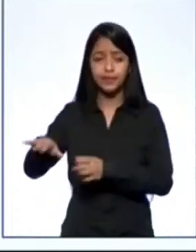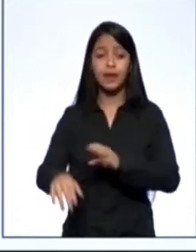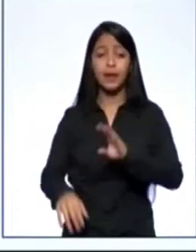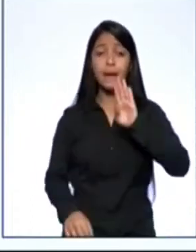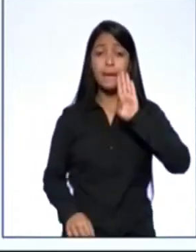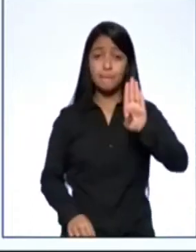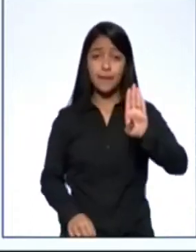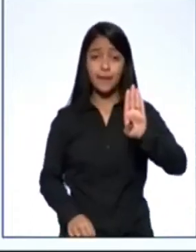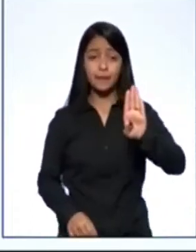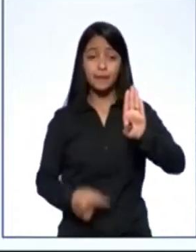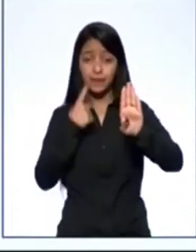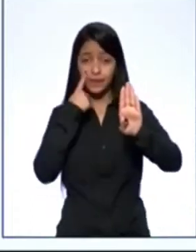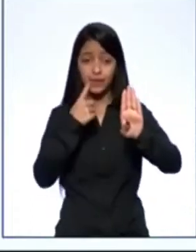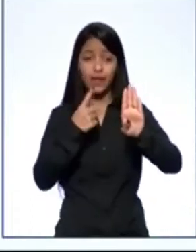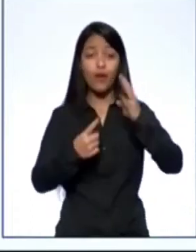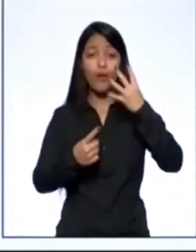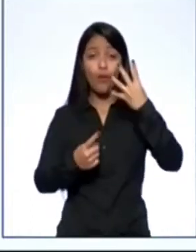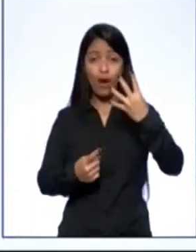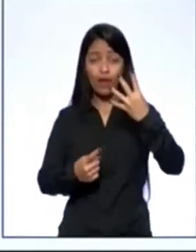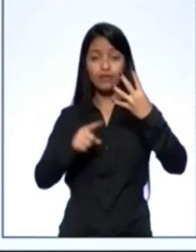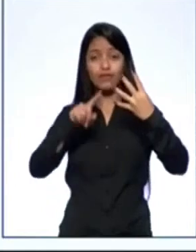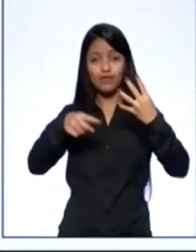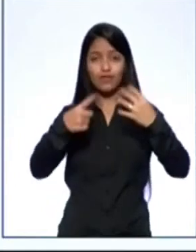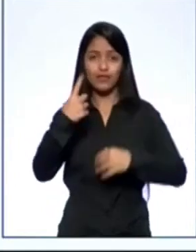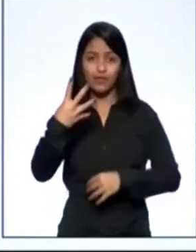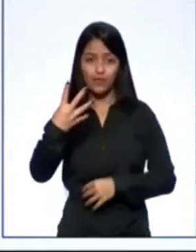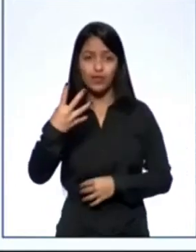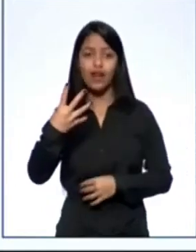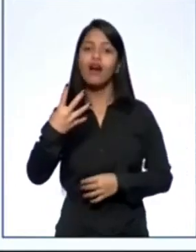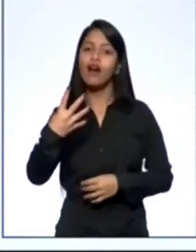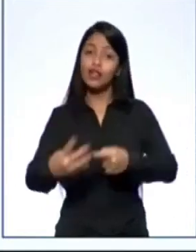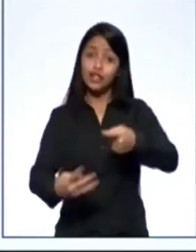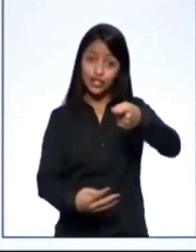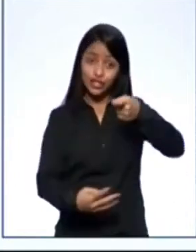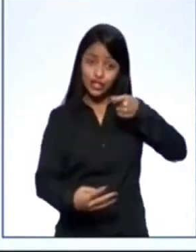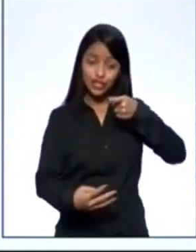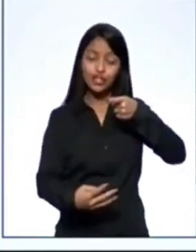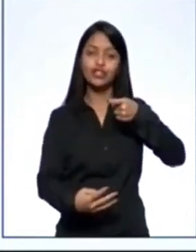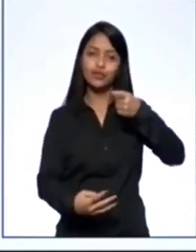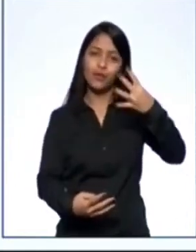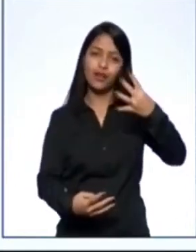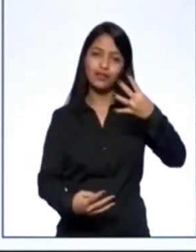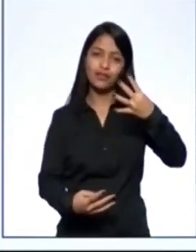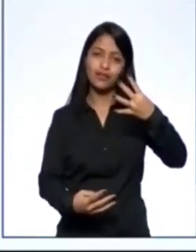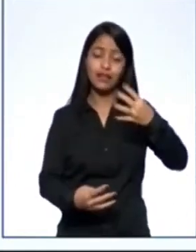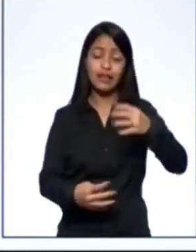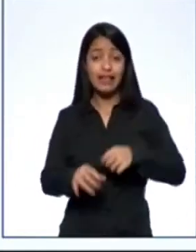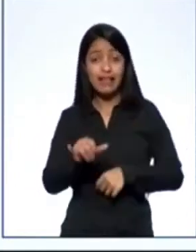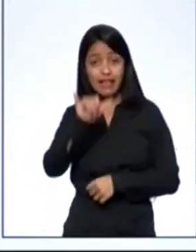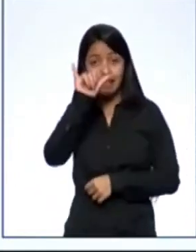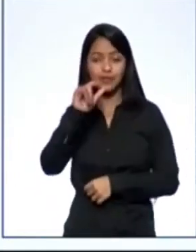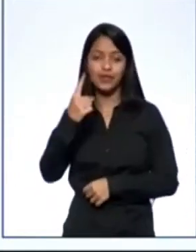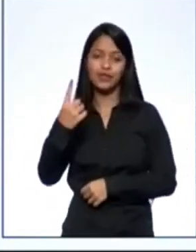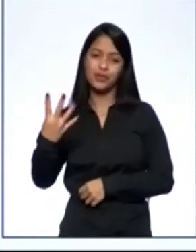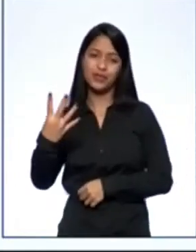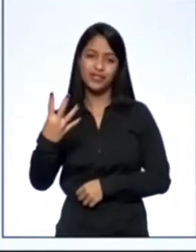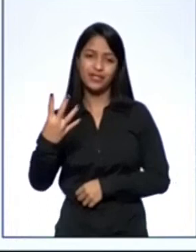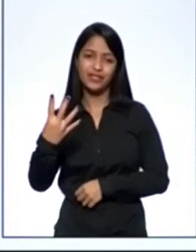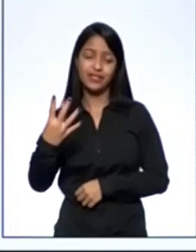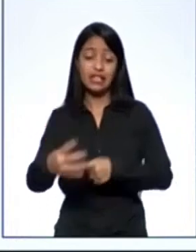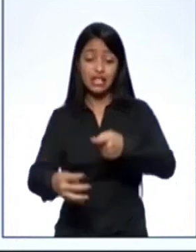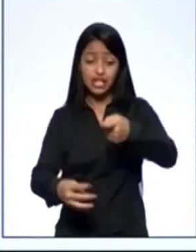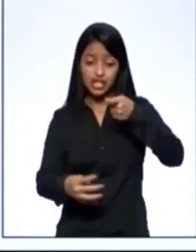tá vendo que o ponto b 4 14 então X é quatro Iporá 14 você subteto You